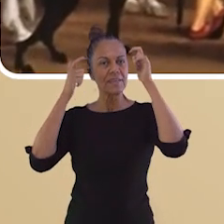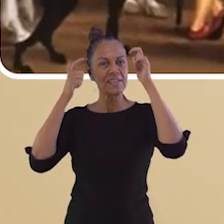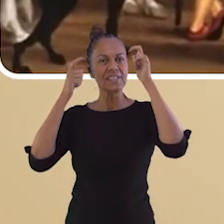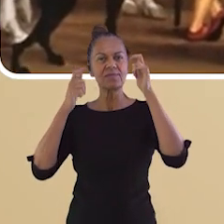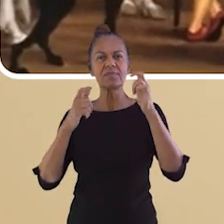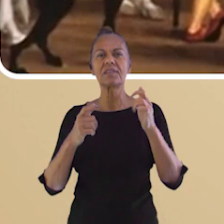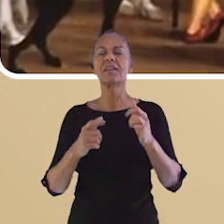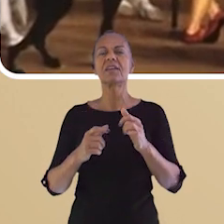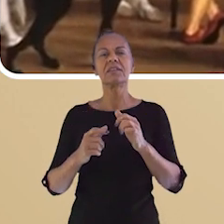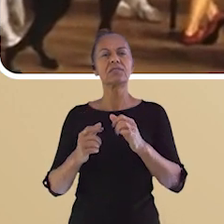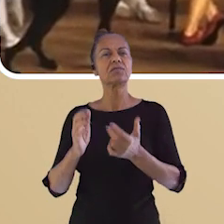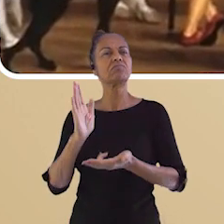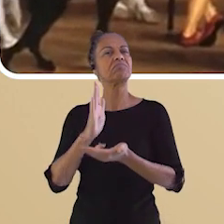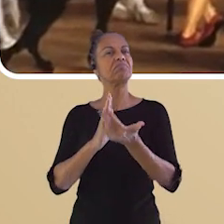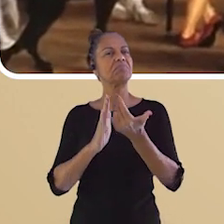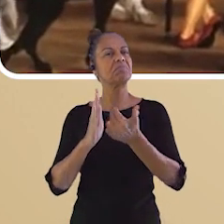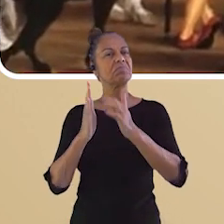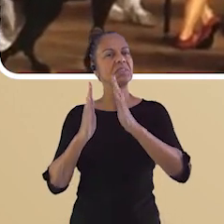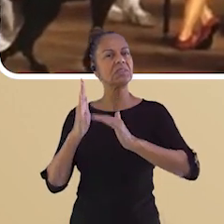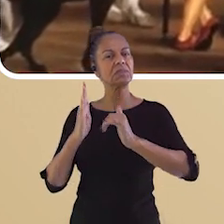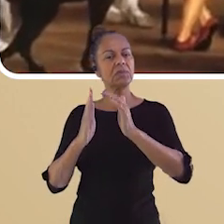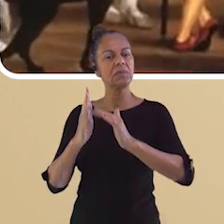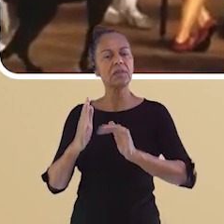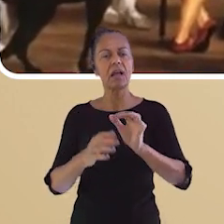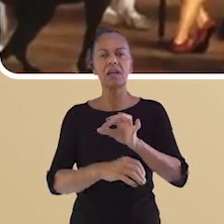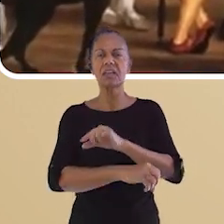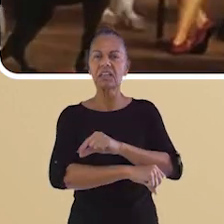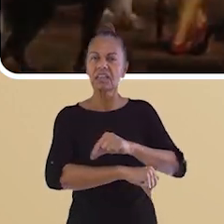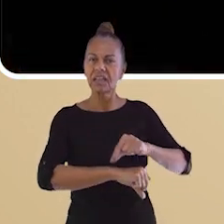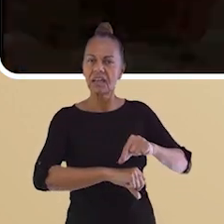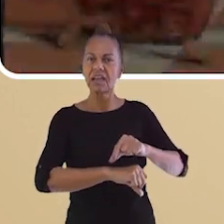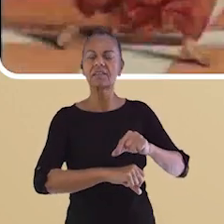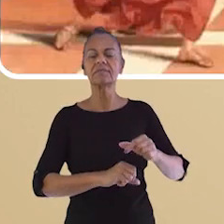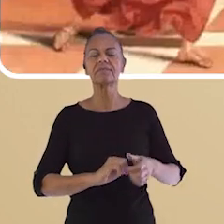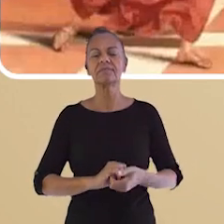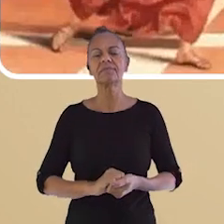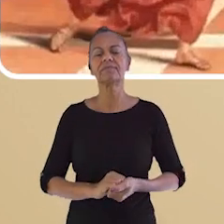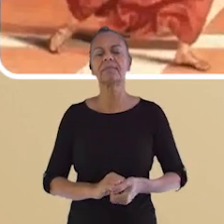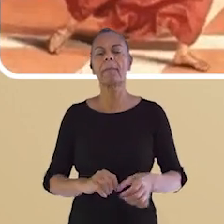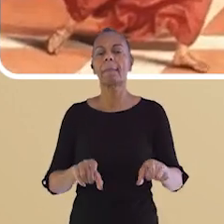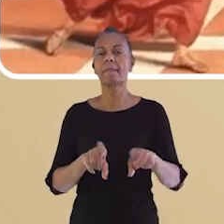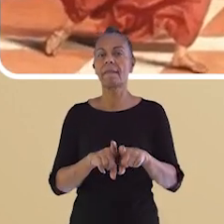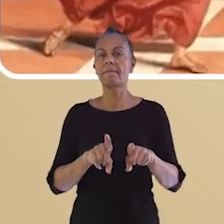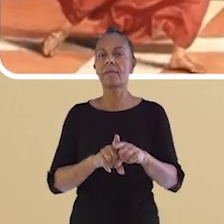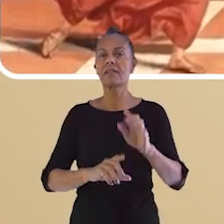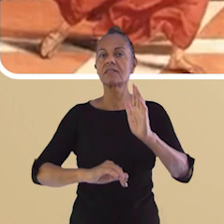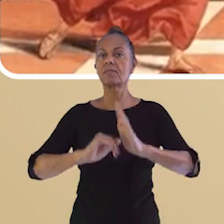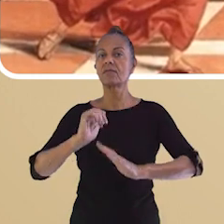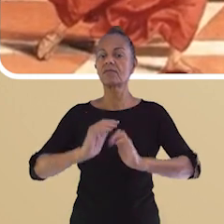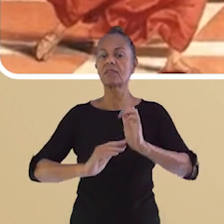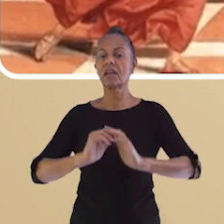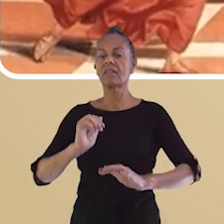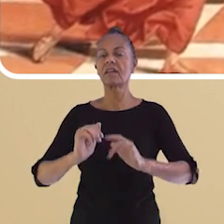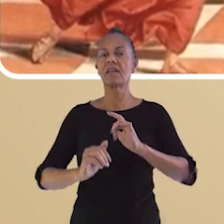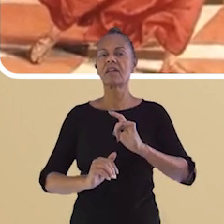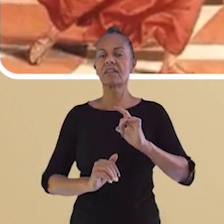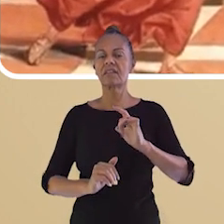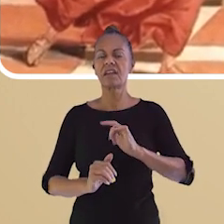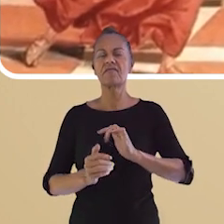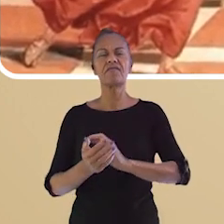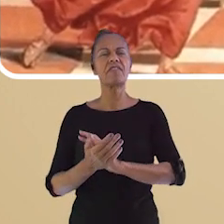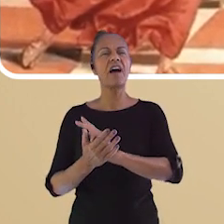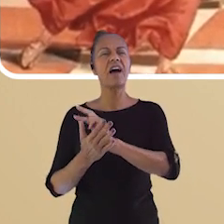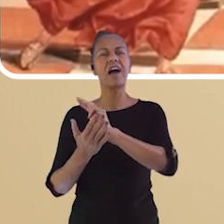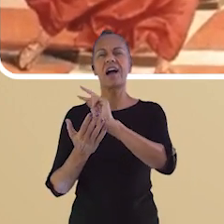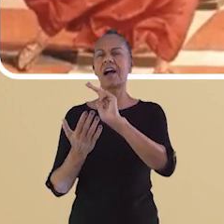Pintores. Trabalhou durante sua vida como pintor, desenhista e arquiteto. Em sua produção,